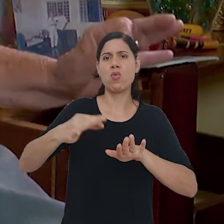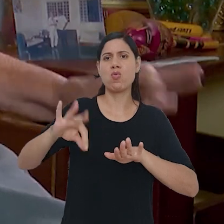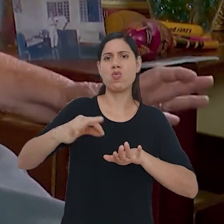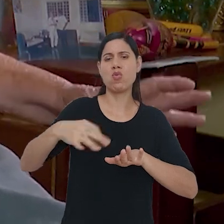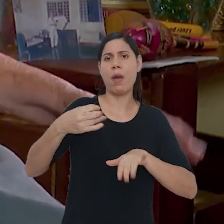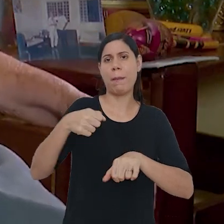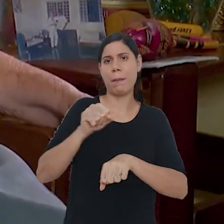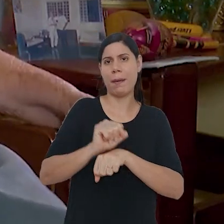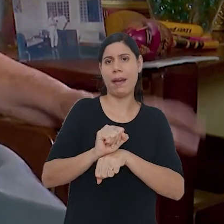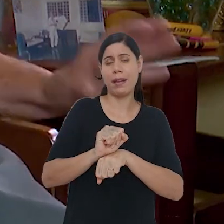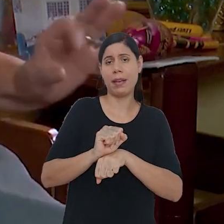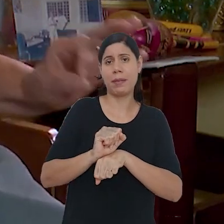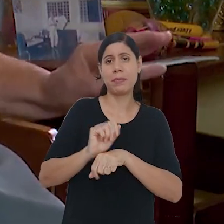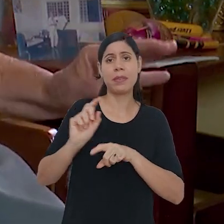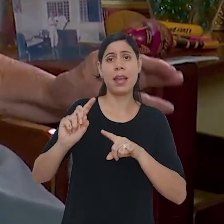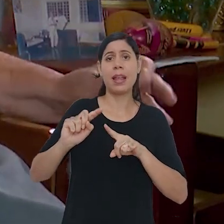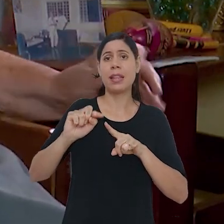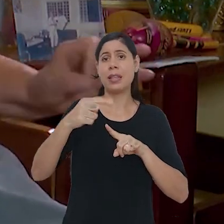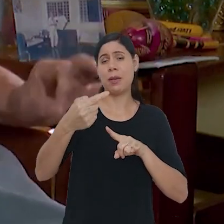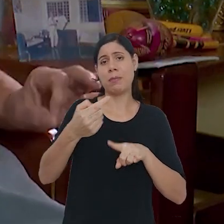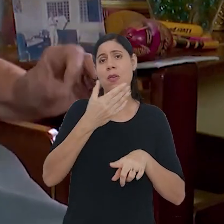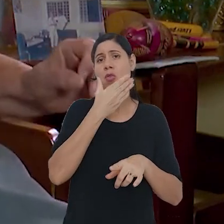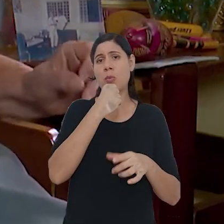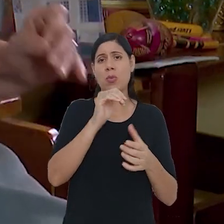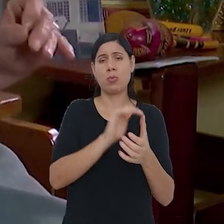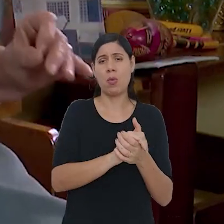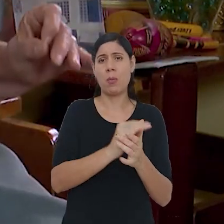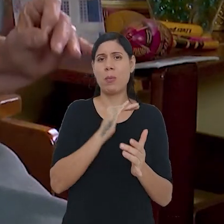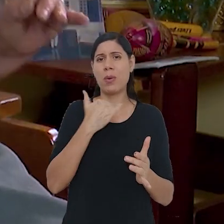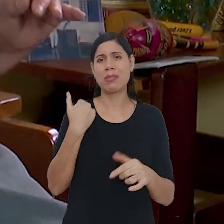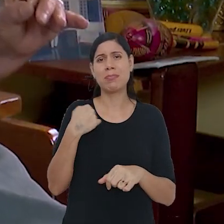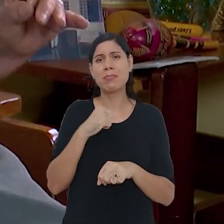até pouco tempo eu parei de pegar as